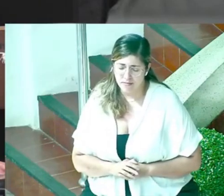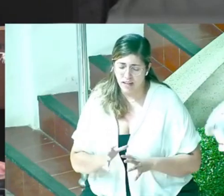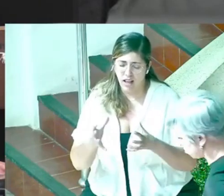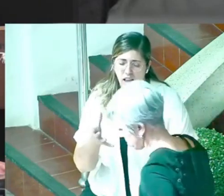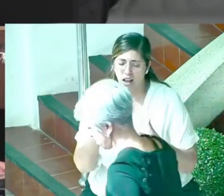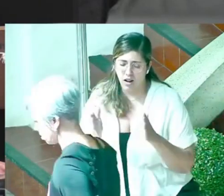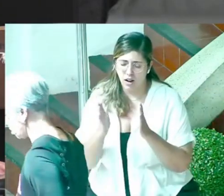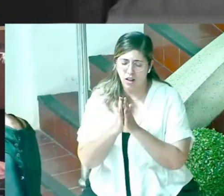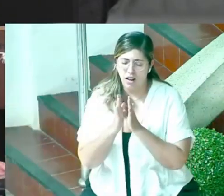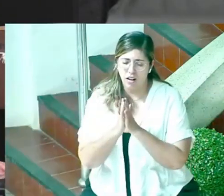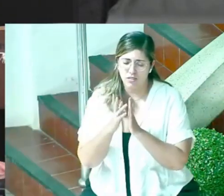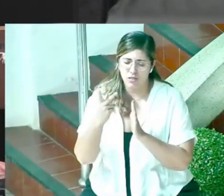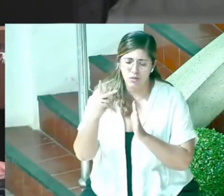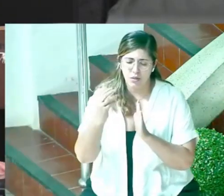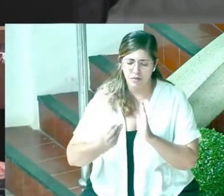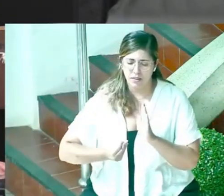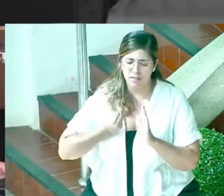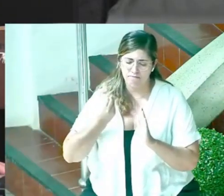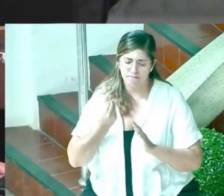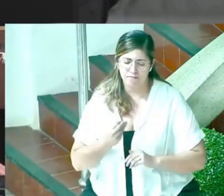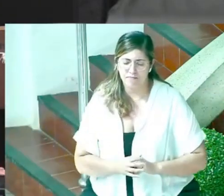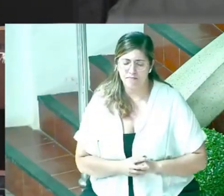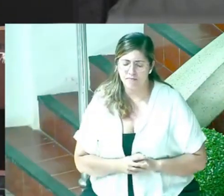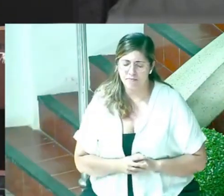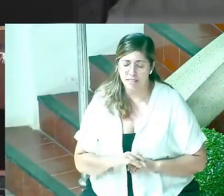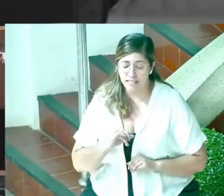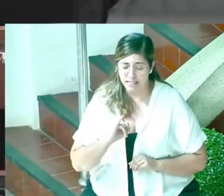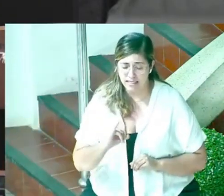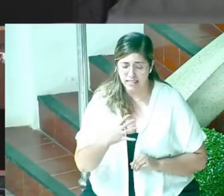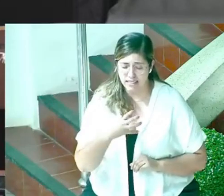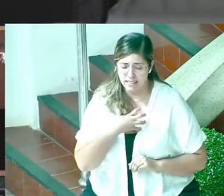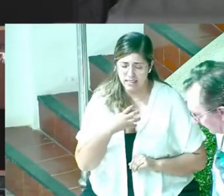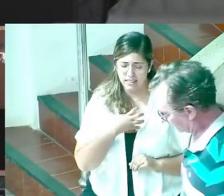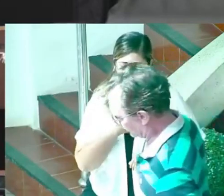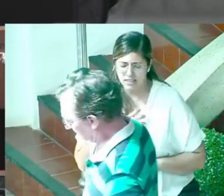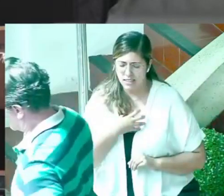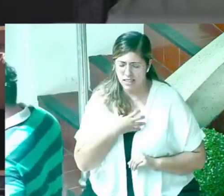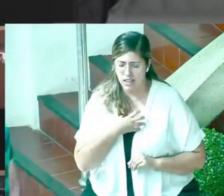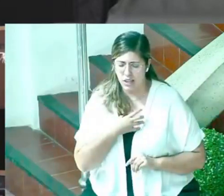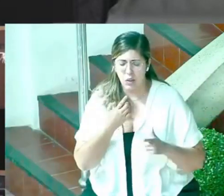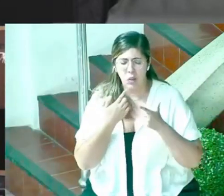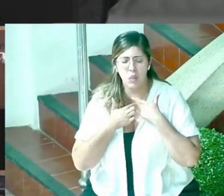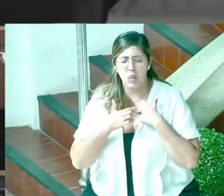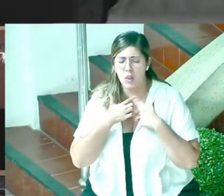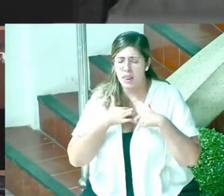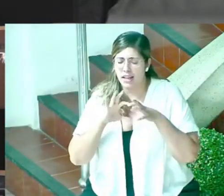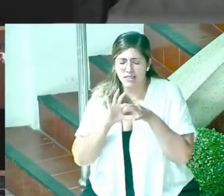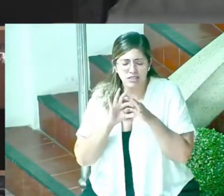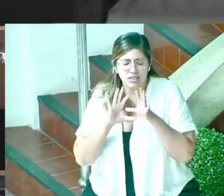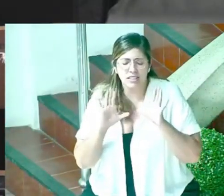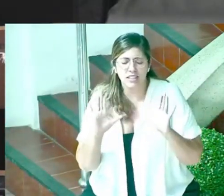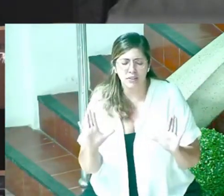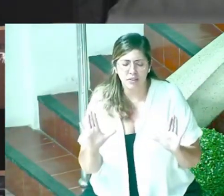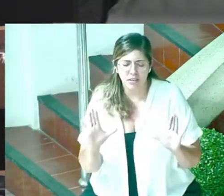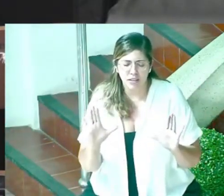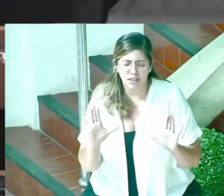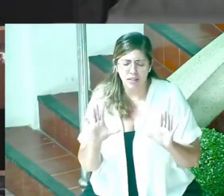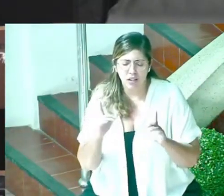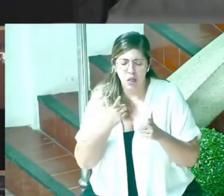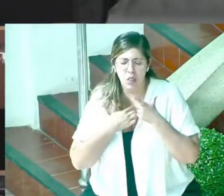pessoas têm machucado umas às outras. Pessoas têm o poder de machucar profundamente outras